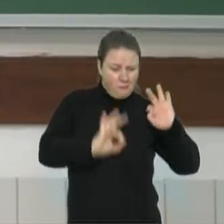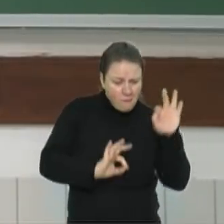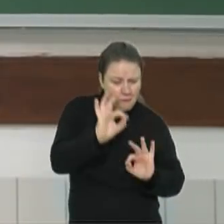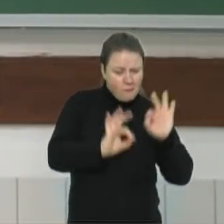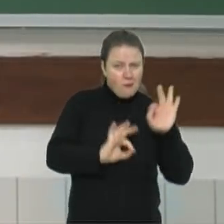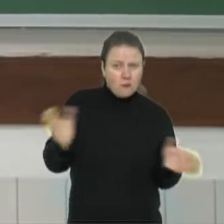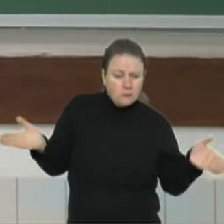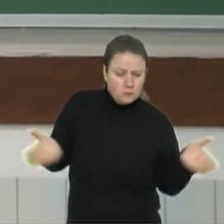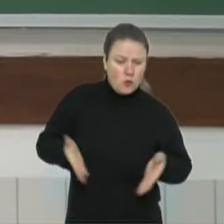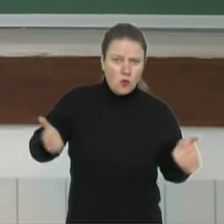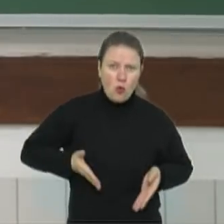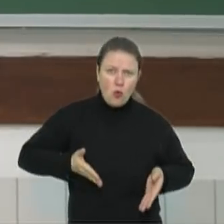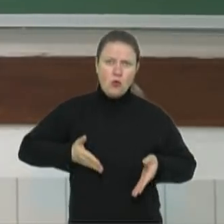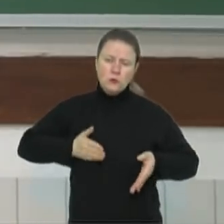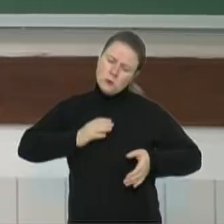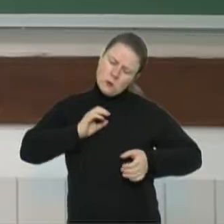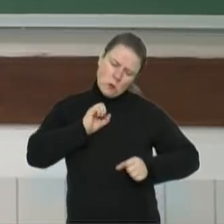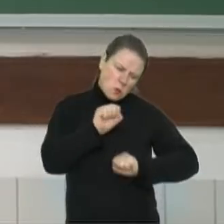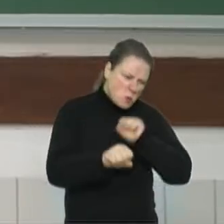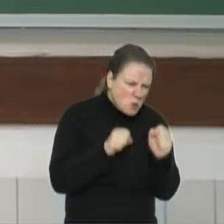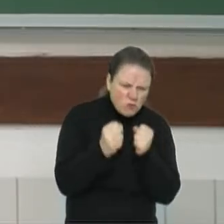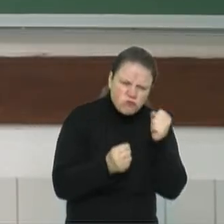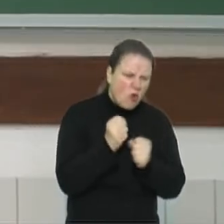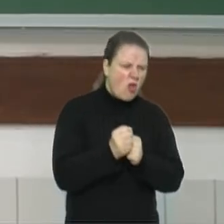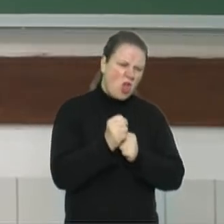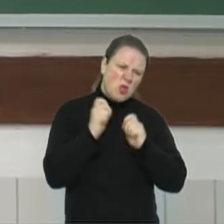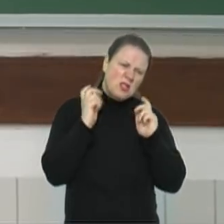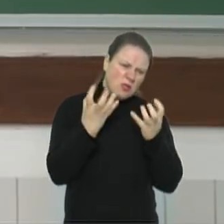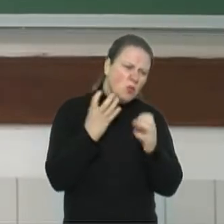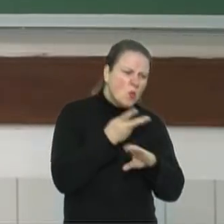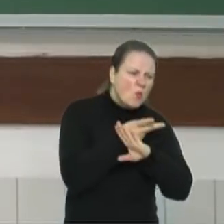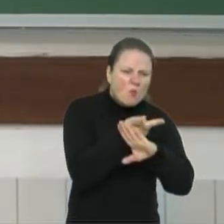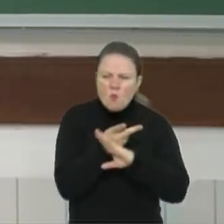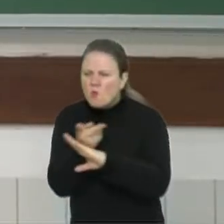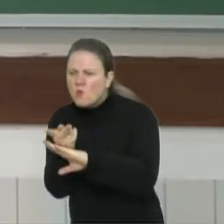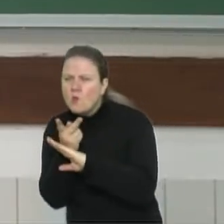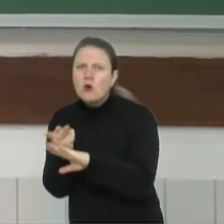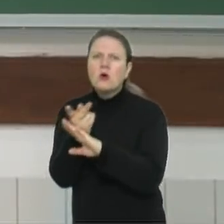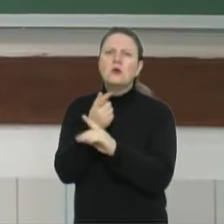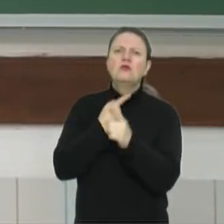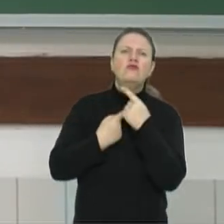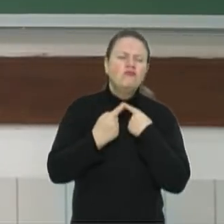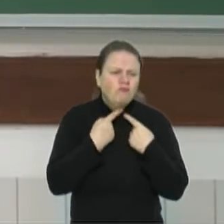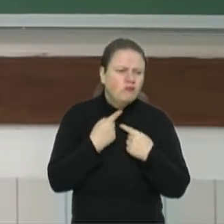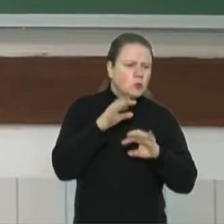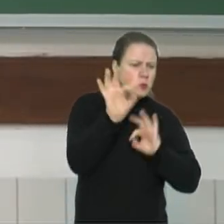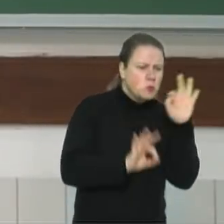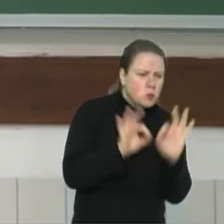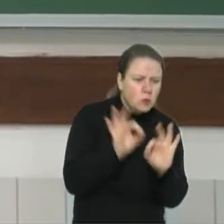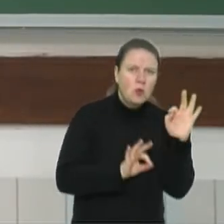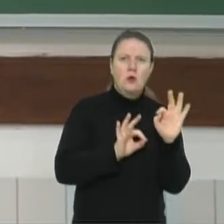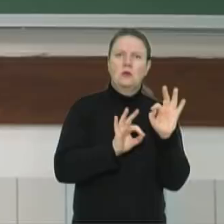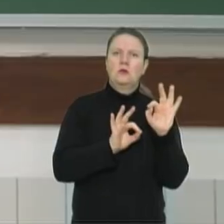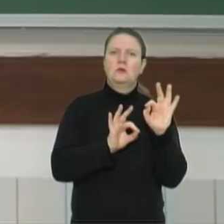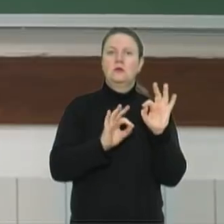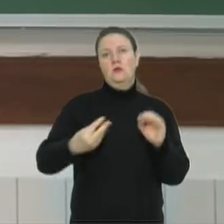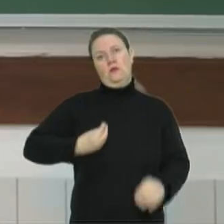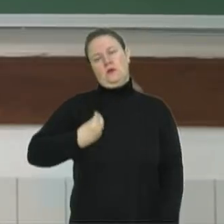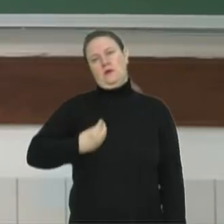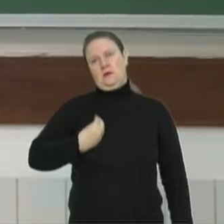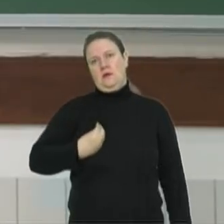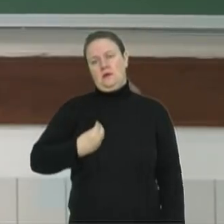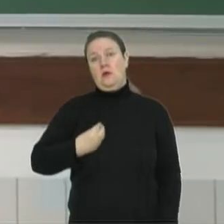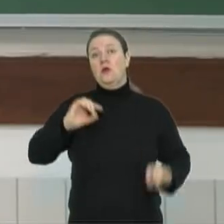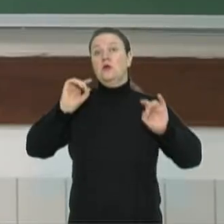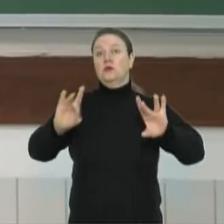ser agora. E a gente correr atrás de fato do que a gente deseja, do que a gente projeta para si mesmo. Tá? E nós só